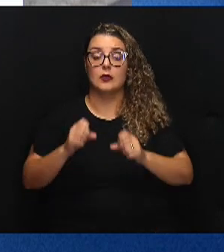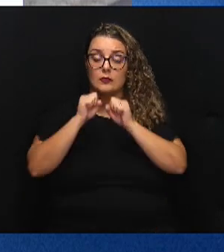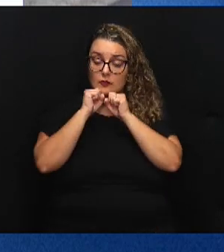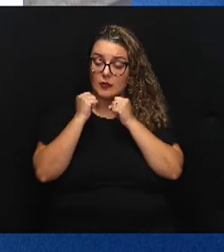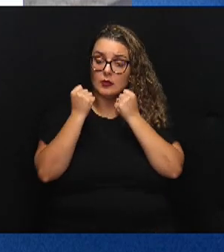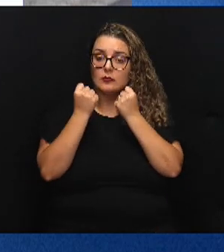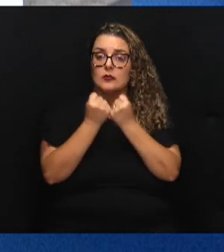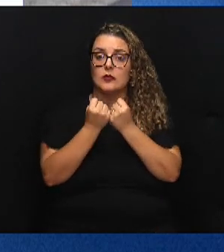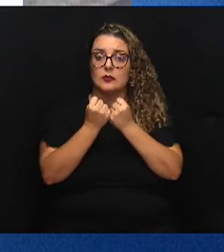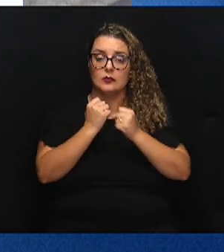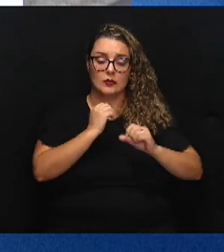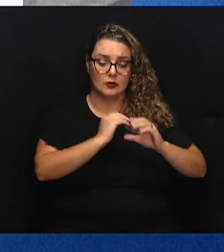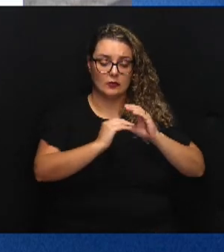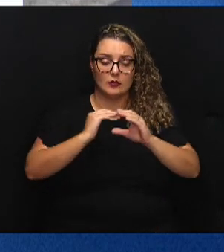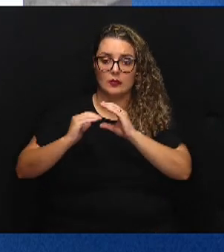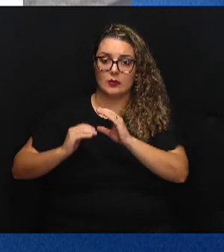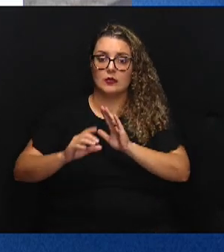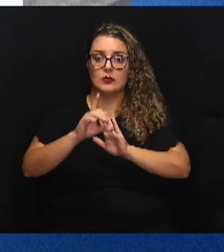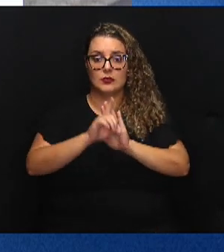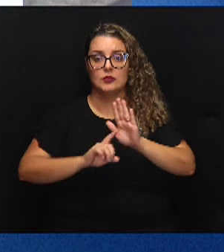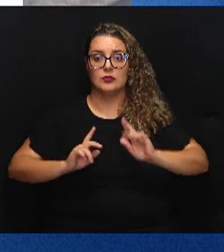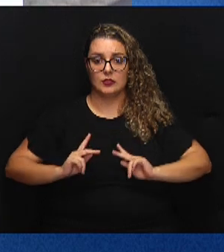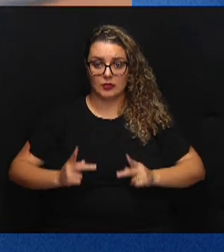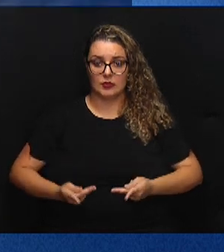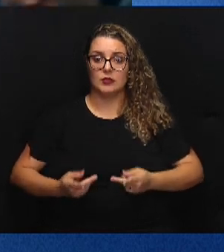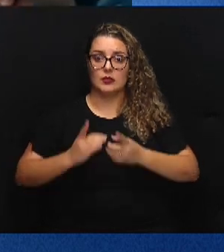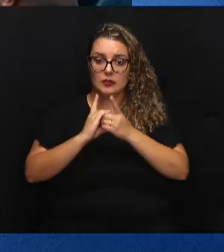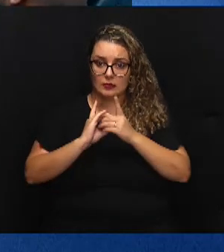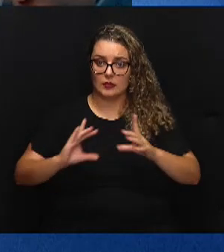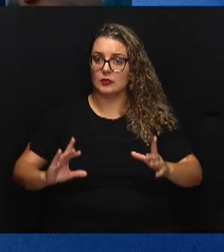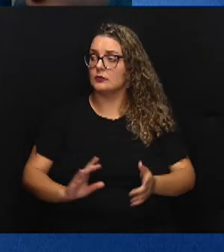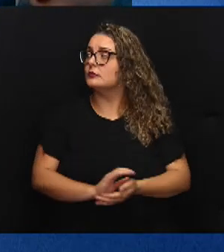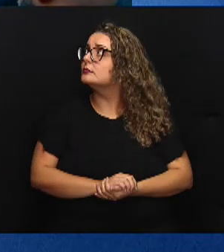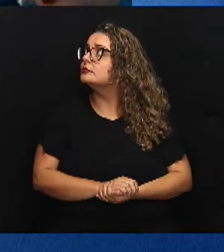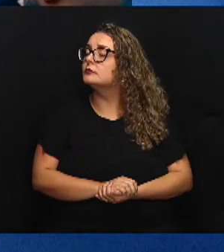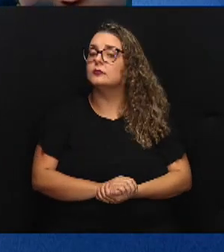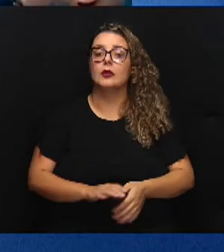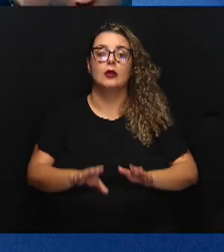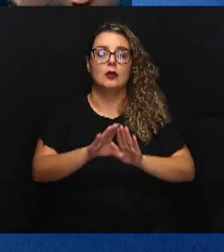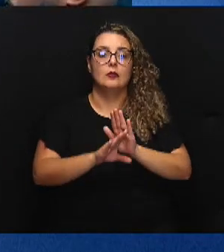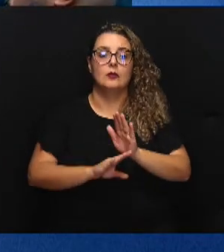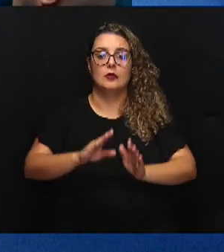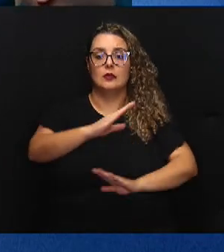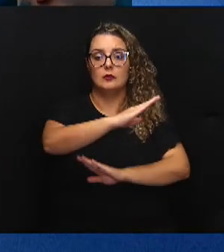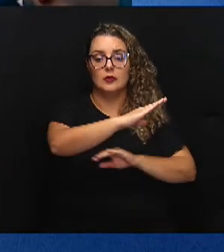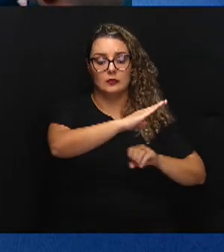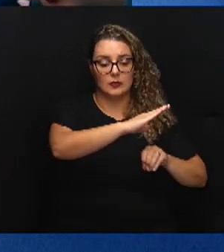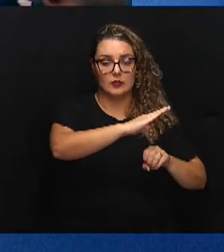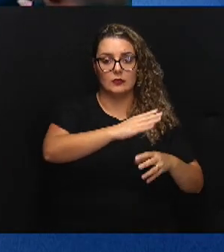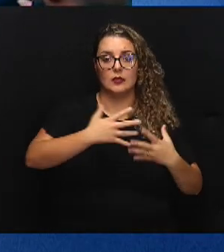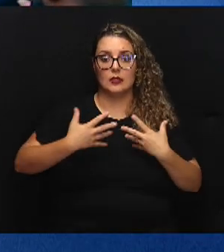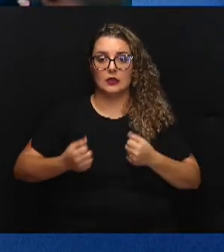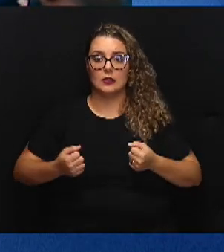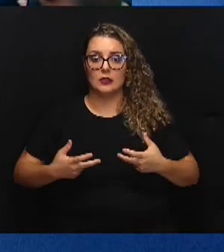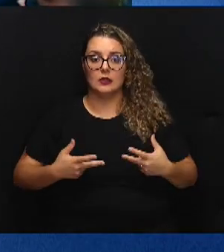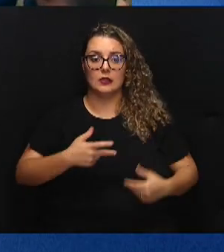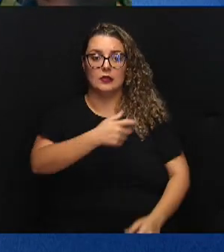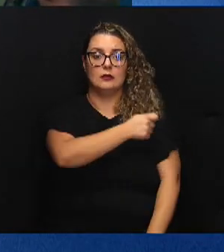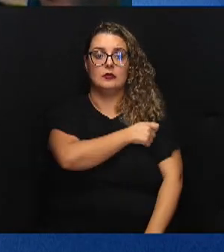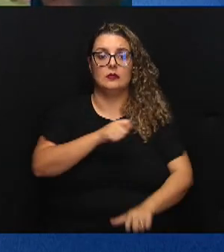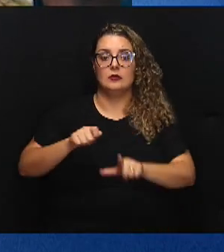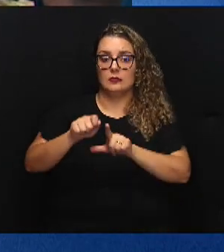sobre comunicação, direitos humanos e democracia. O programa Câmara Educa recebe visita de alunos da faculdade em